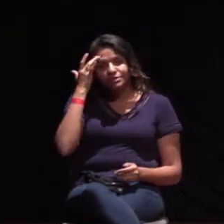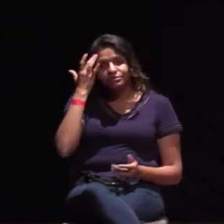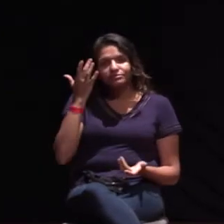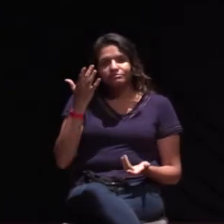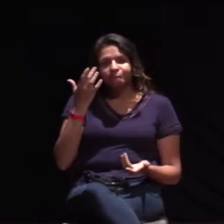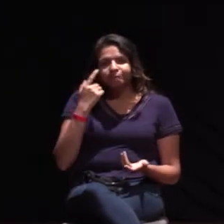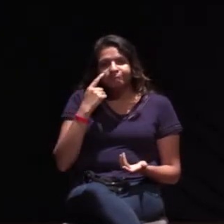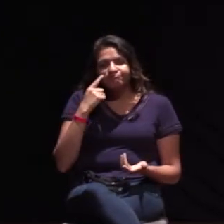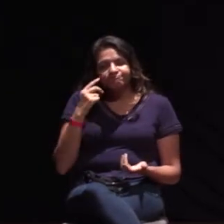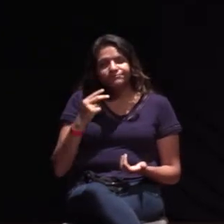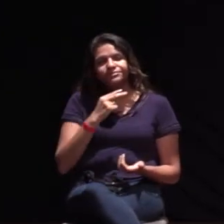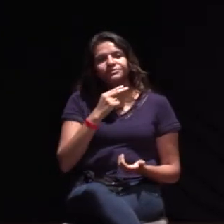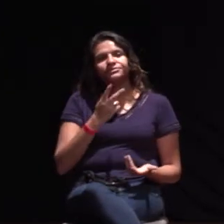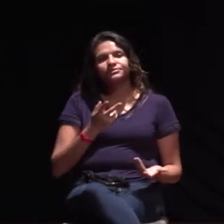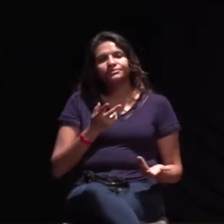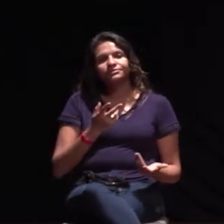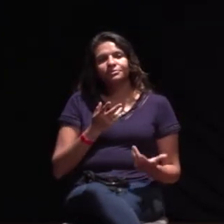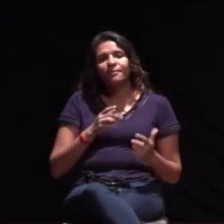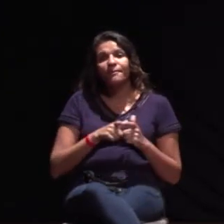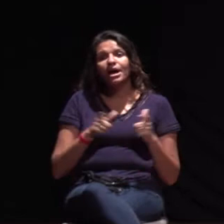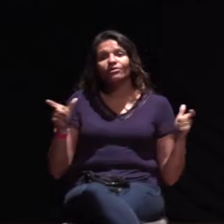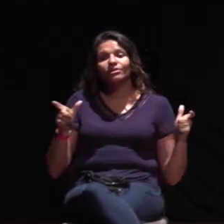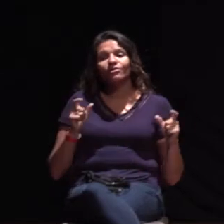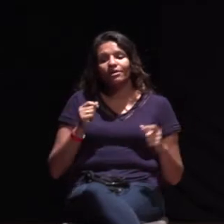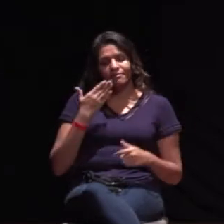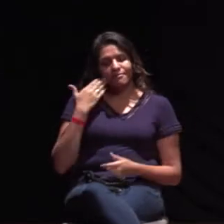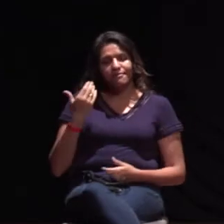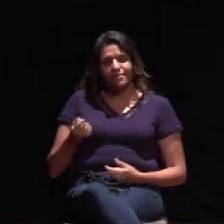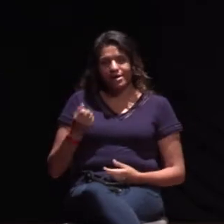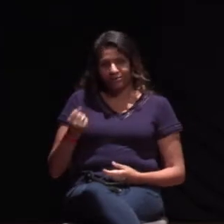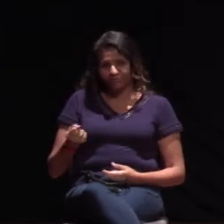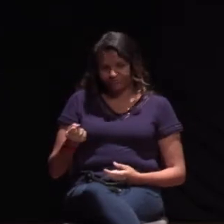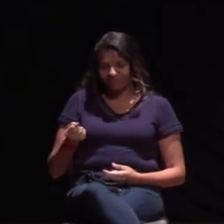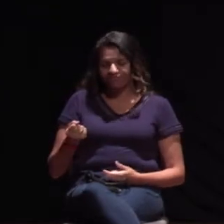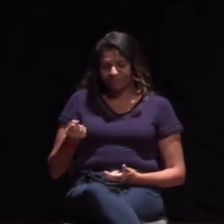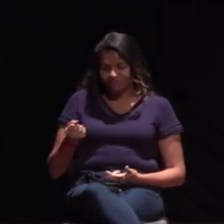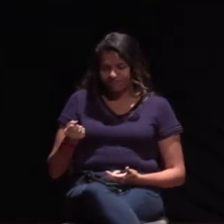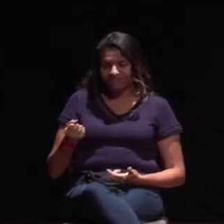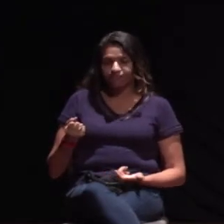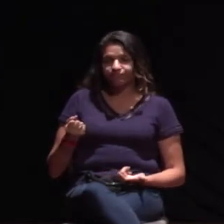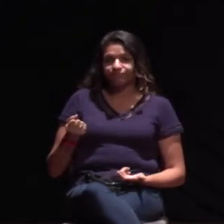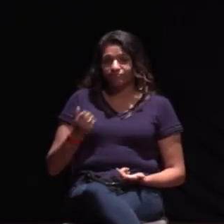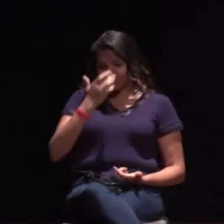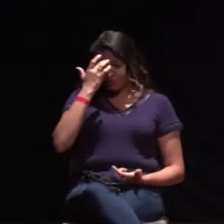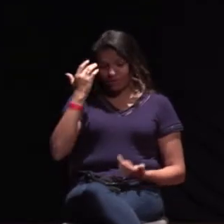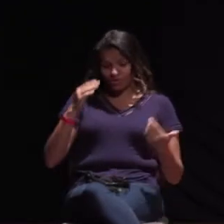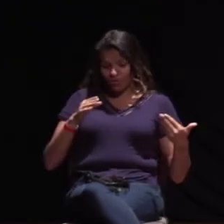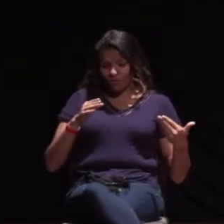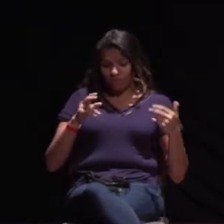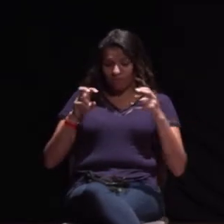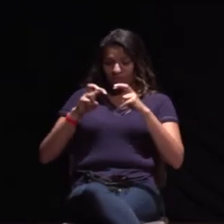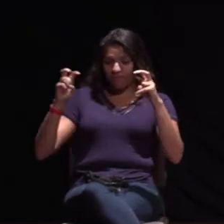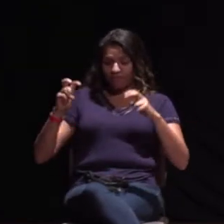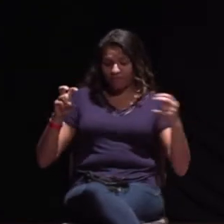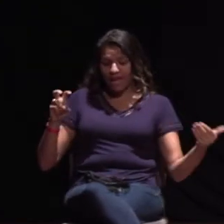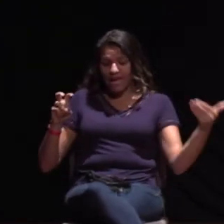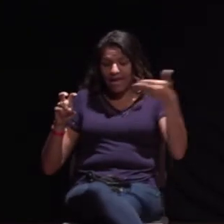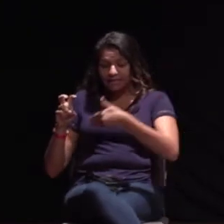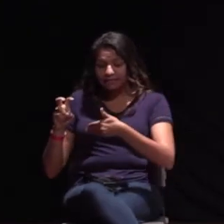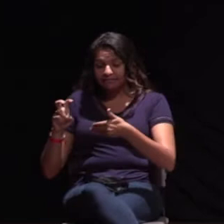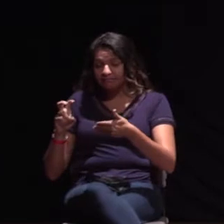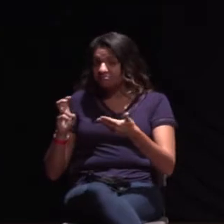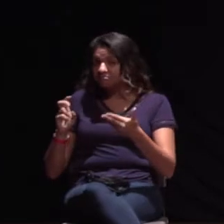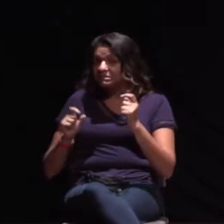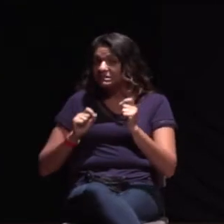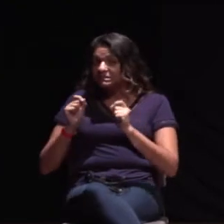né? E que pessoas acessam um espaço como o MASP, enfim, apesar